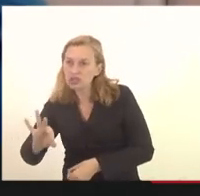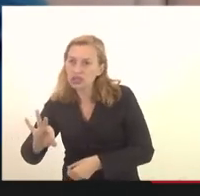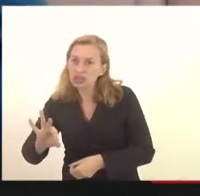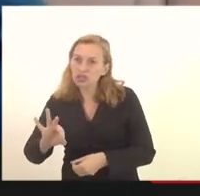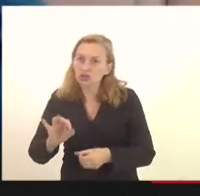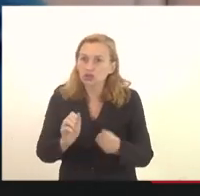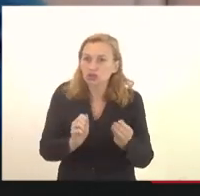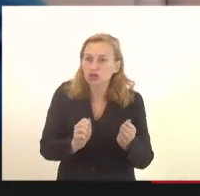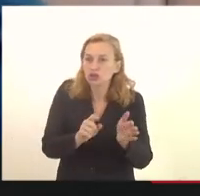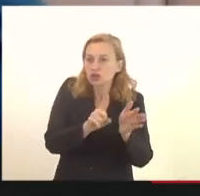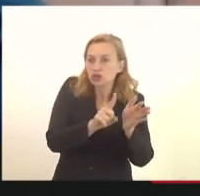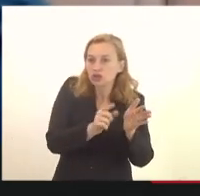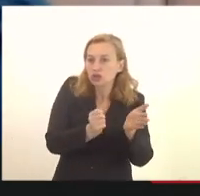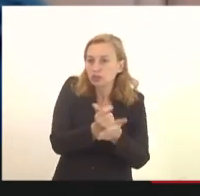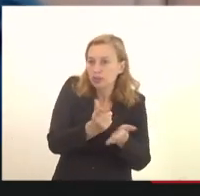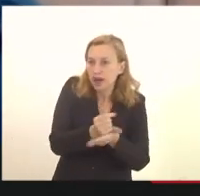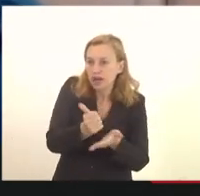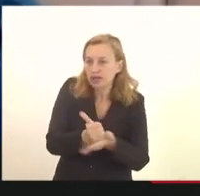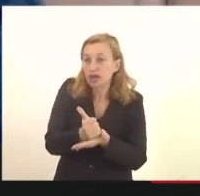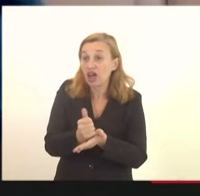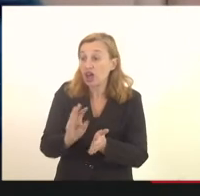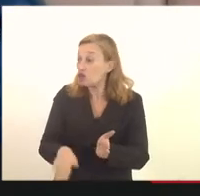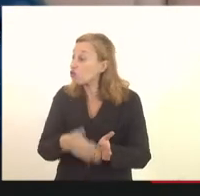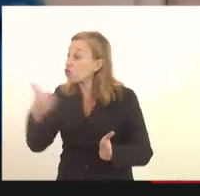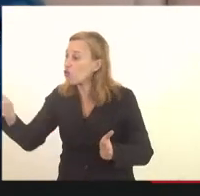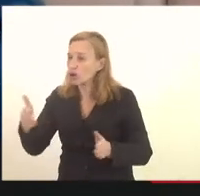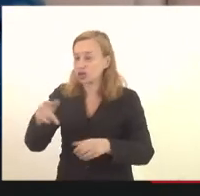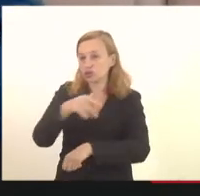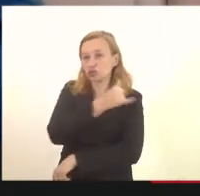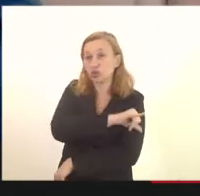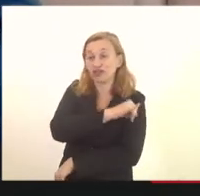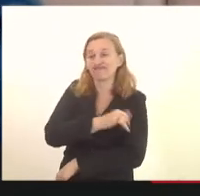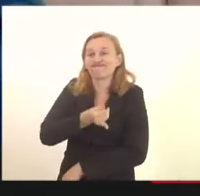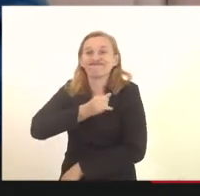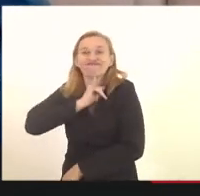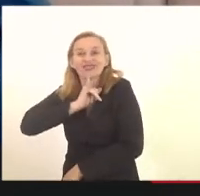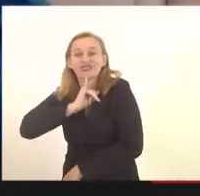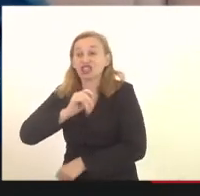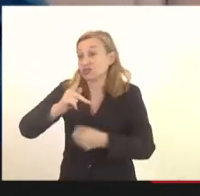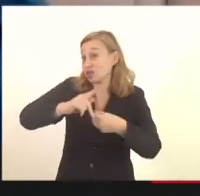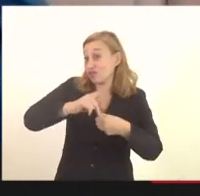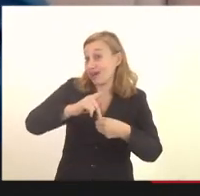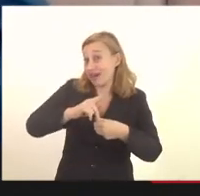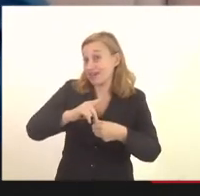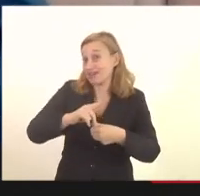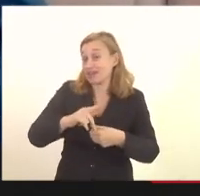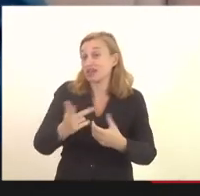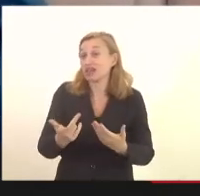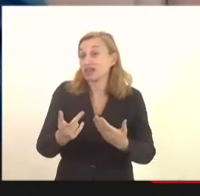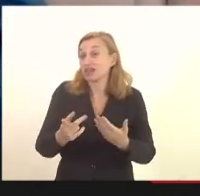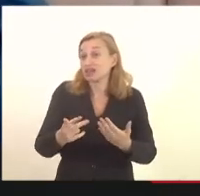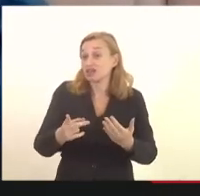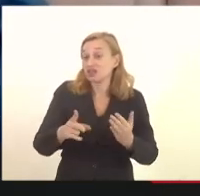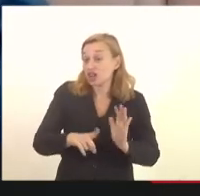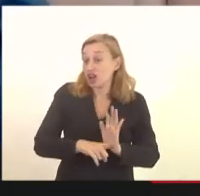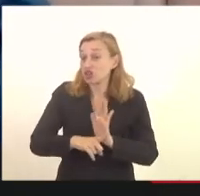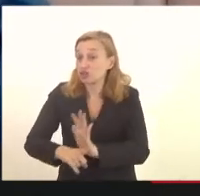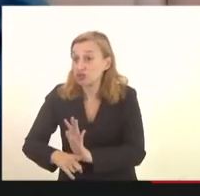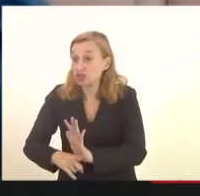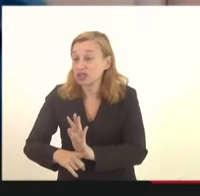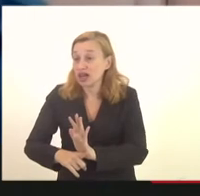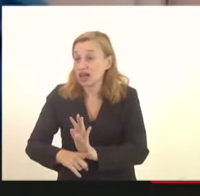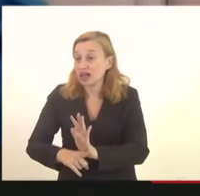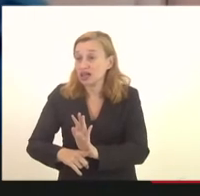Petrobras são fora do Estado do Rio de Janeiro. Então, na verdade, infelizmente, né, a Petrobras, ao invés de ser uma âncora, ela acaba sendo mais